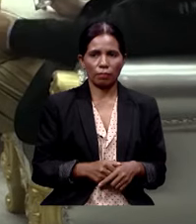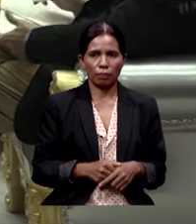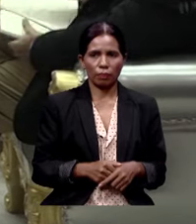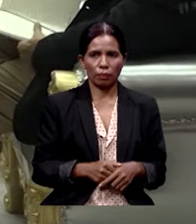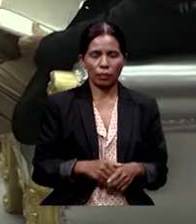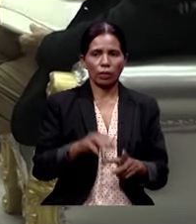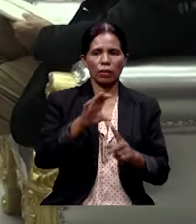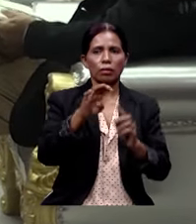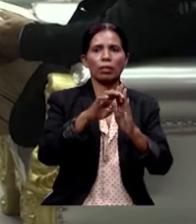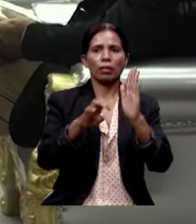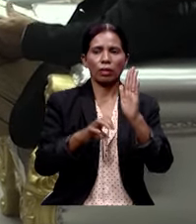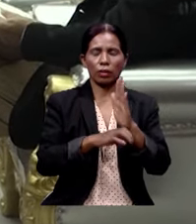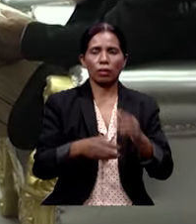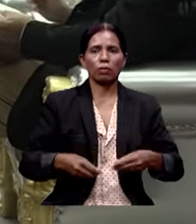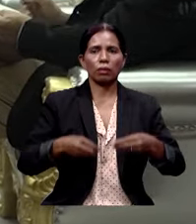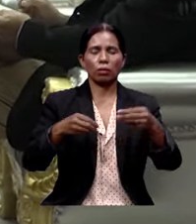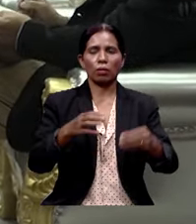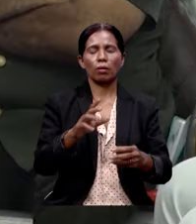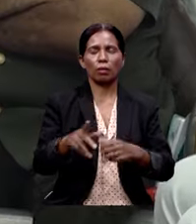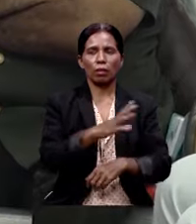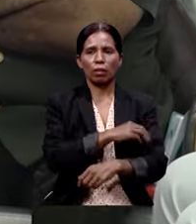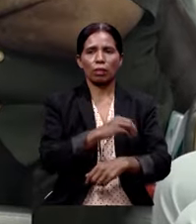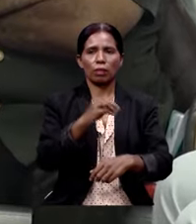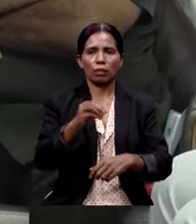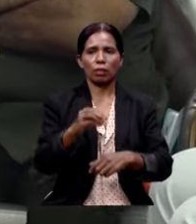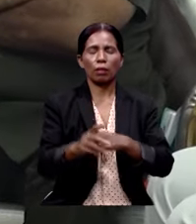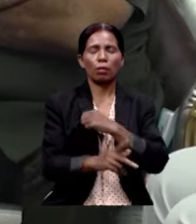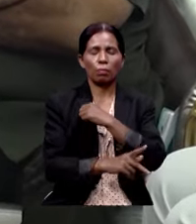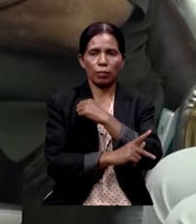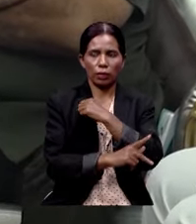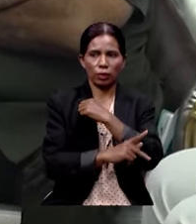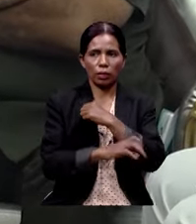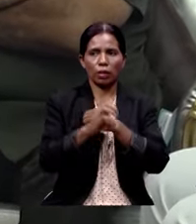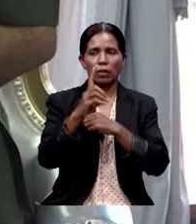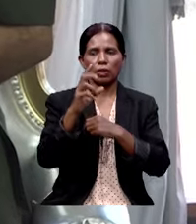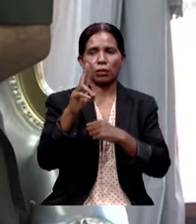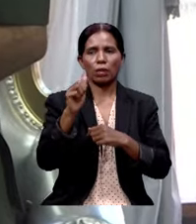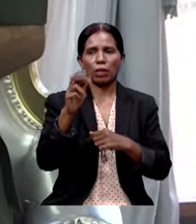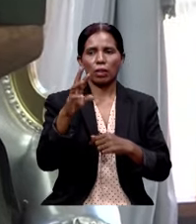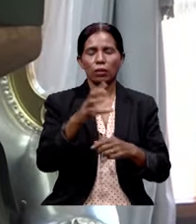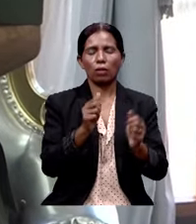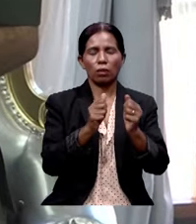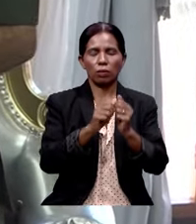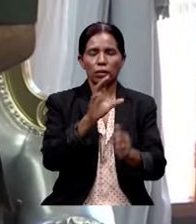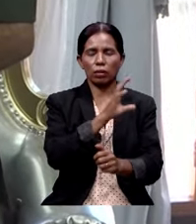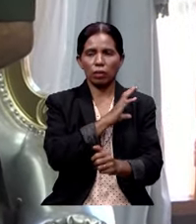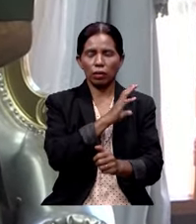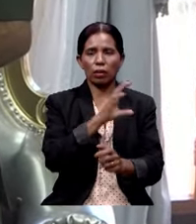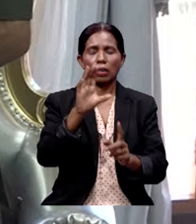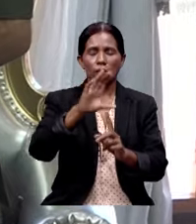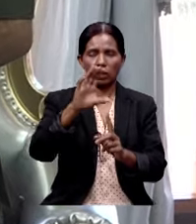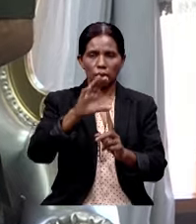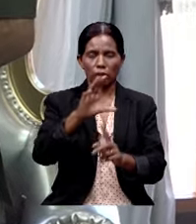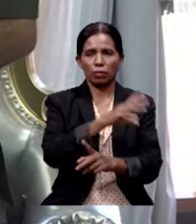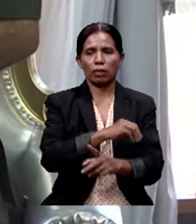CEF Estado-Maior Exército Portugal, General Eduardo Braga da Cruz Mendes Ferrão, o Comandante Naval Marinha